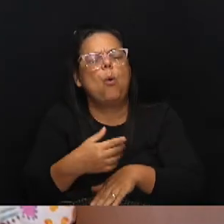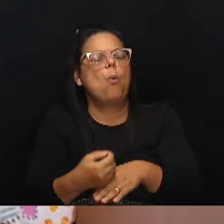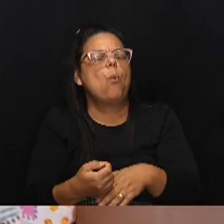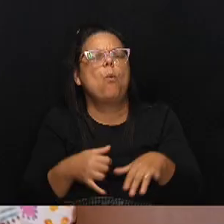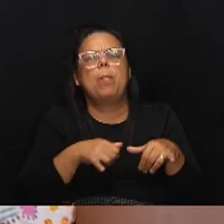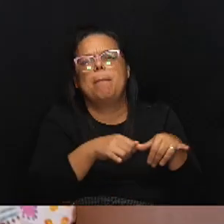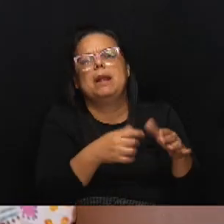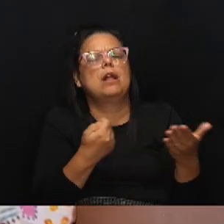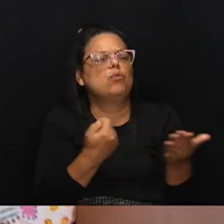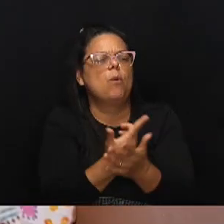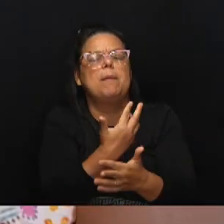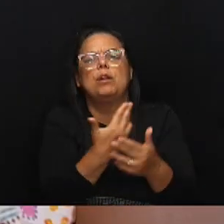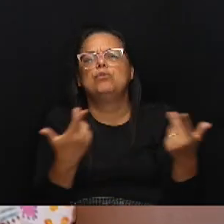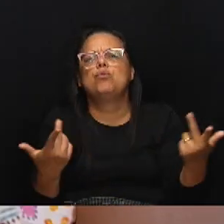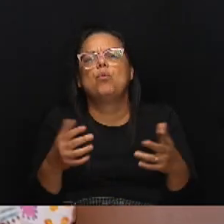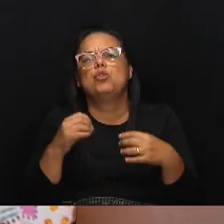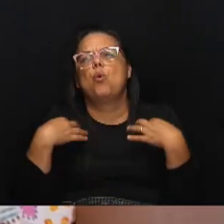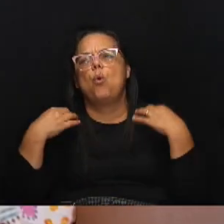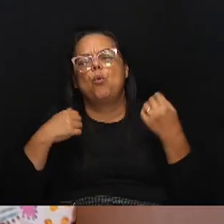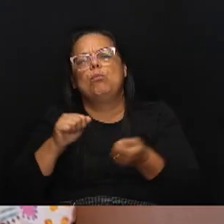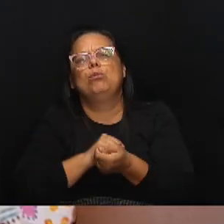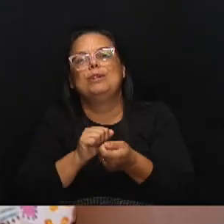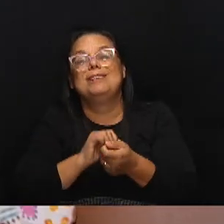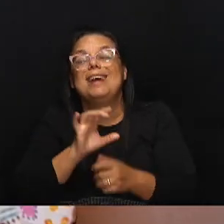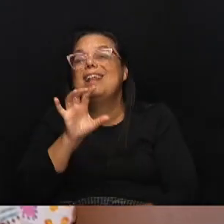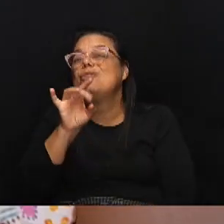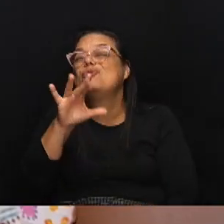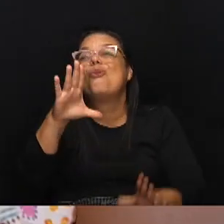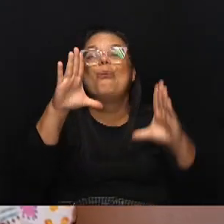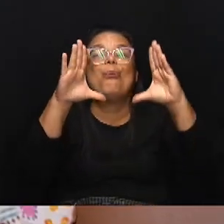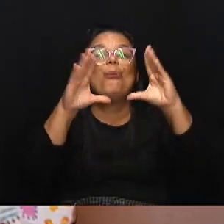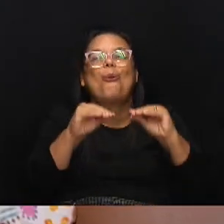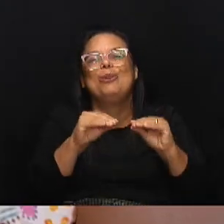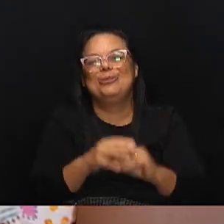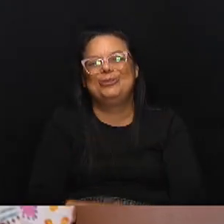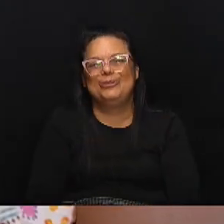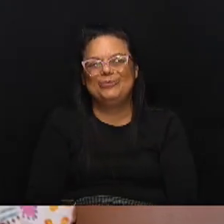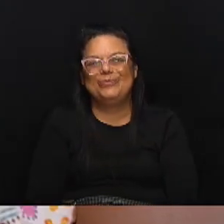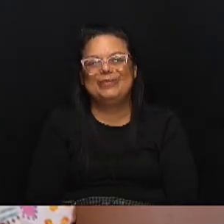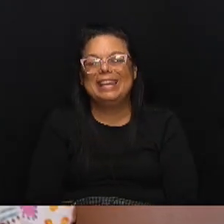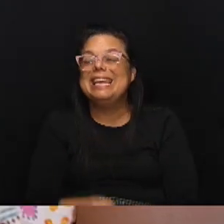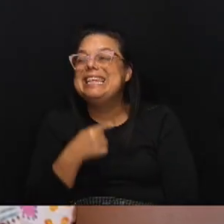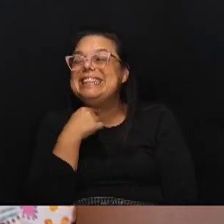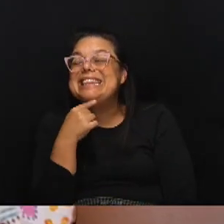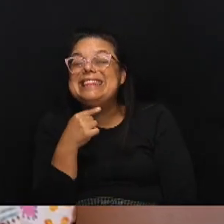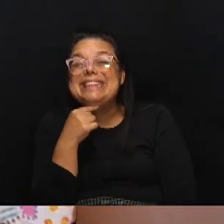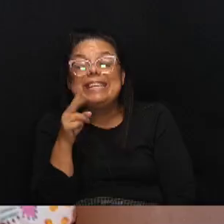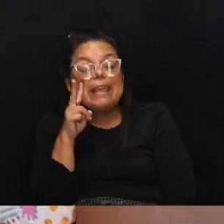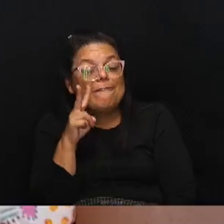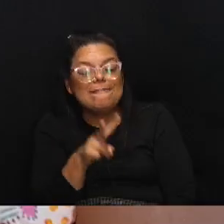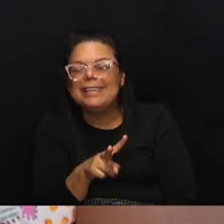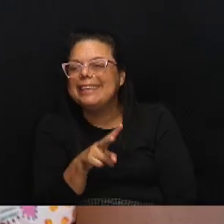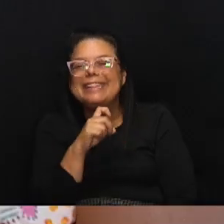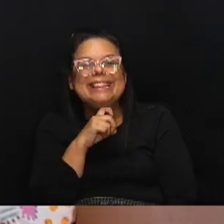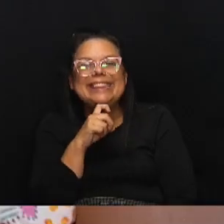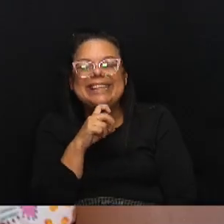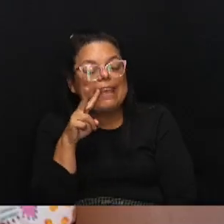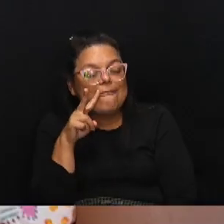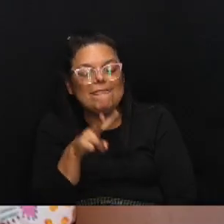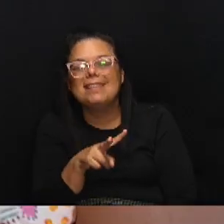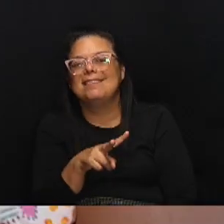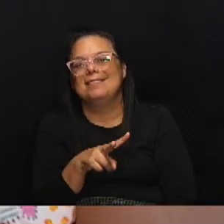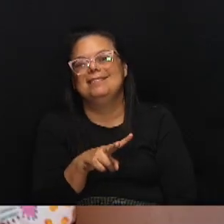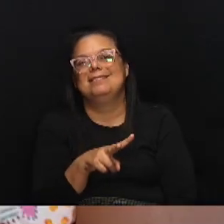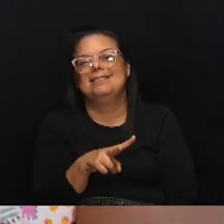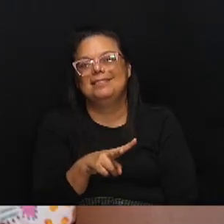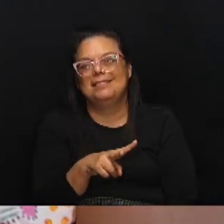roupa, à noite, no escurecer, porque aí no escurecer ninguém as via, né? Então, o trabalho manual é